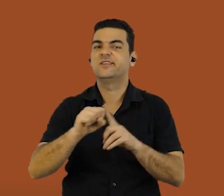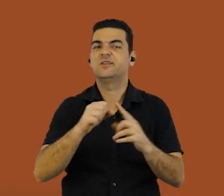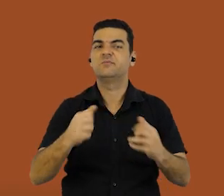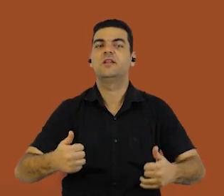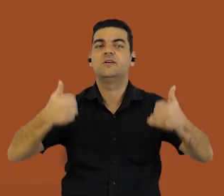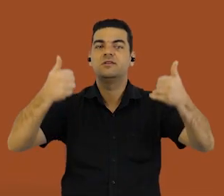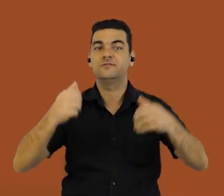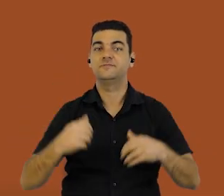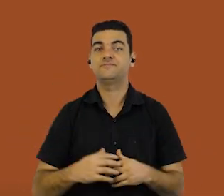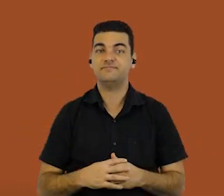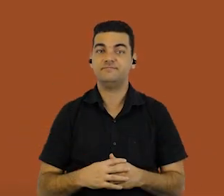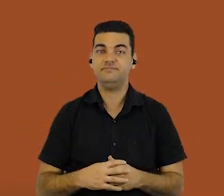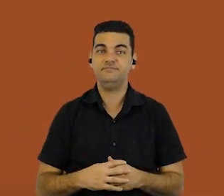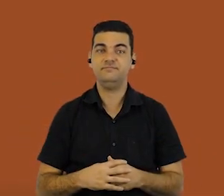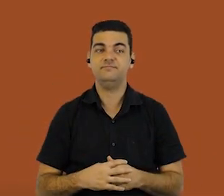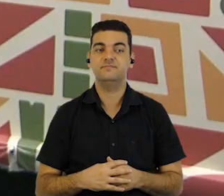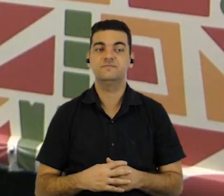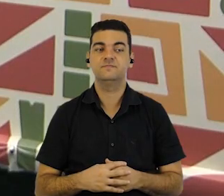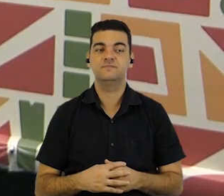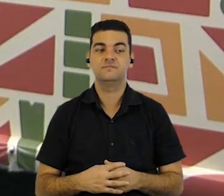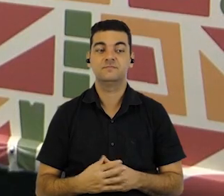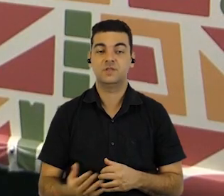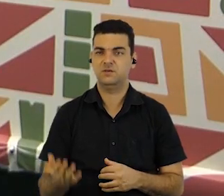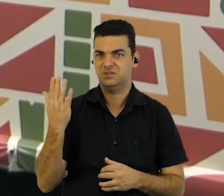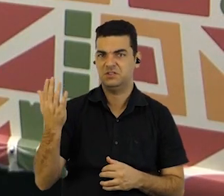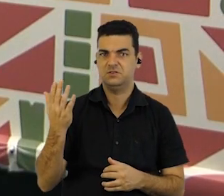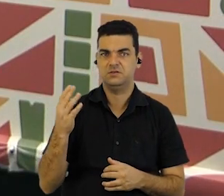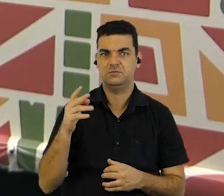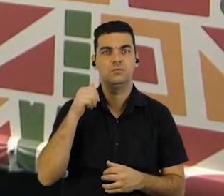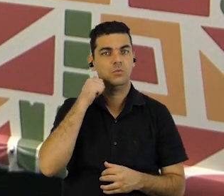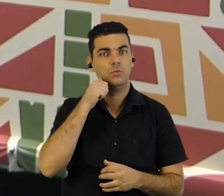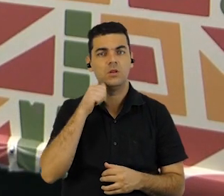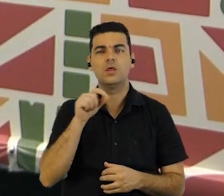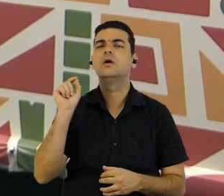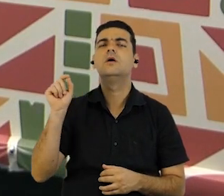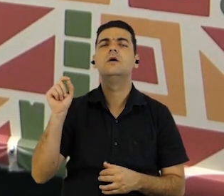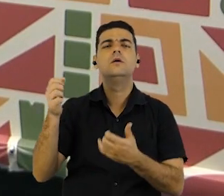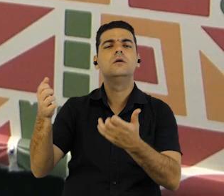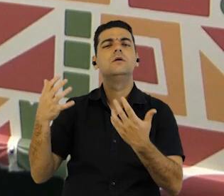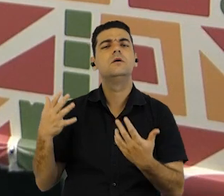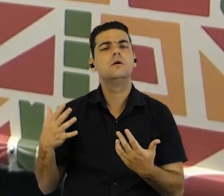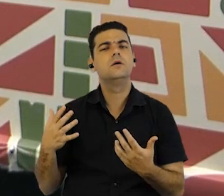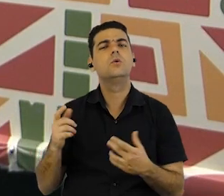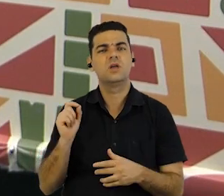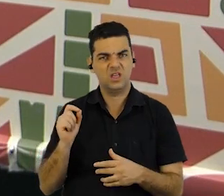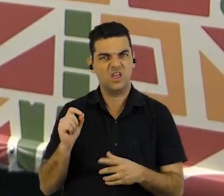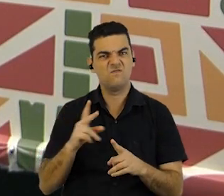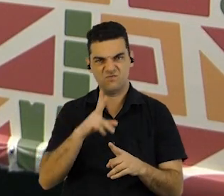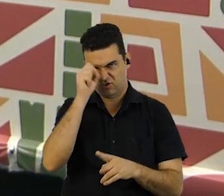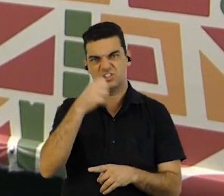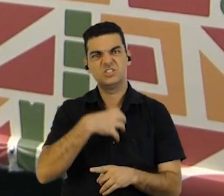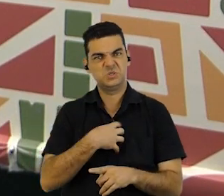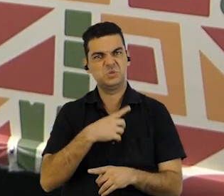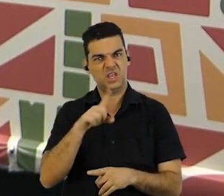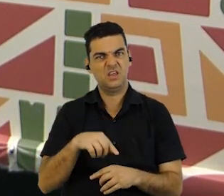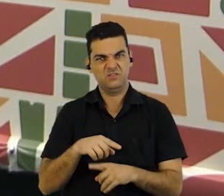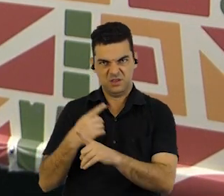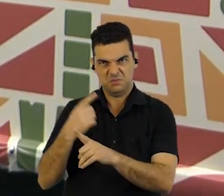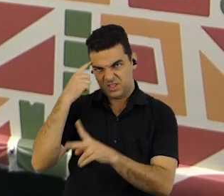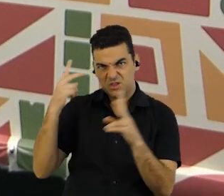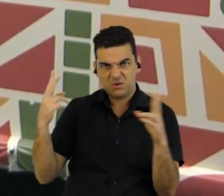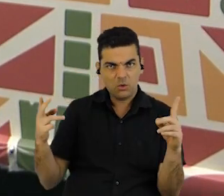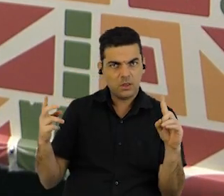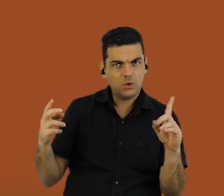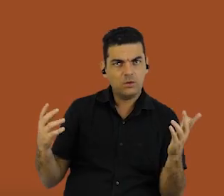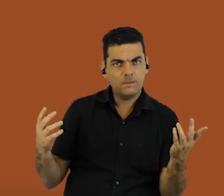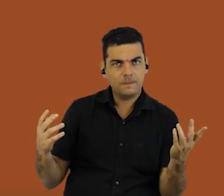por intermédio de sua praxe, né? Professora Simone, esse depoimento do professor é muito forte, né? A senhora se identifica com